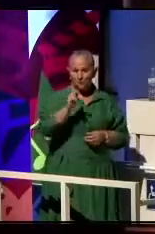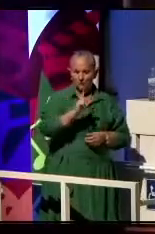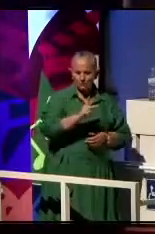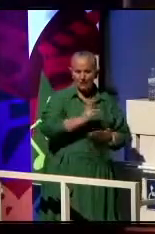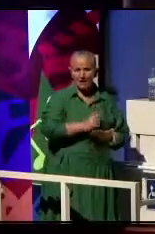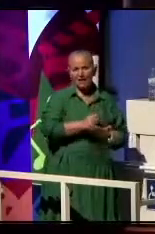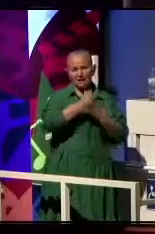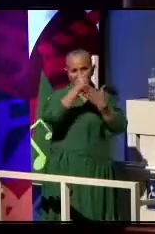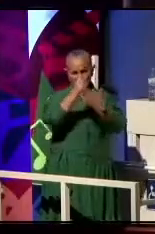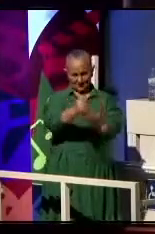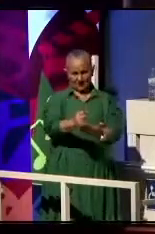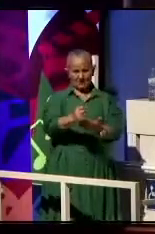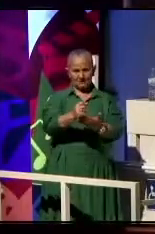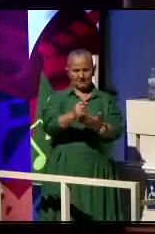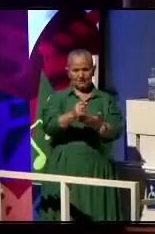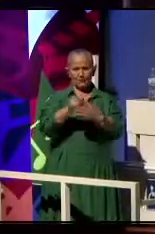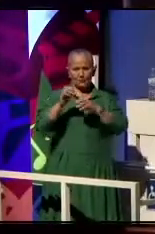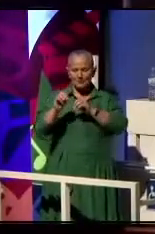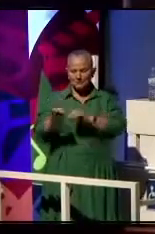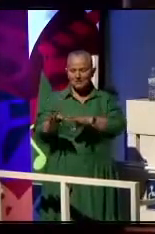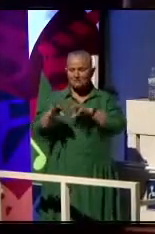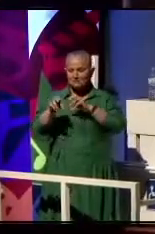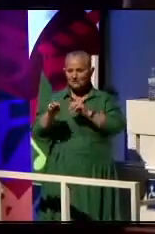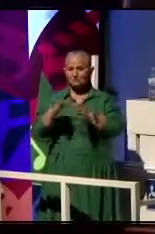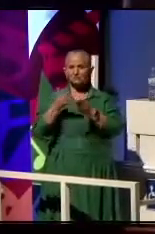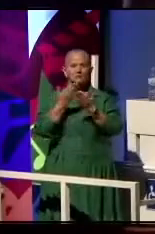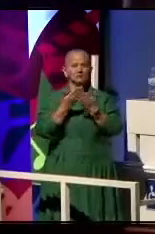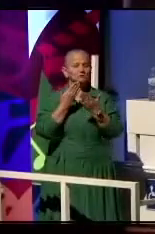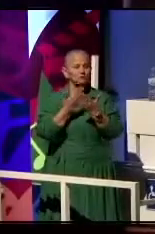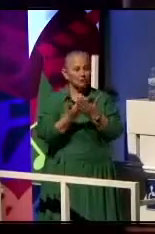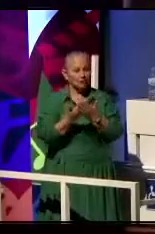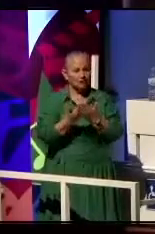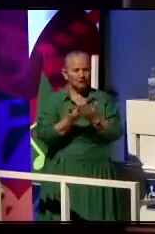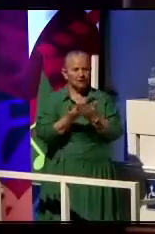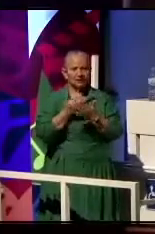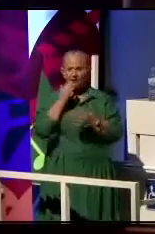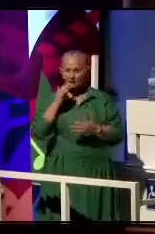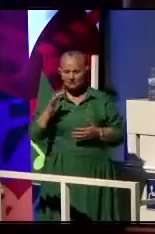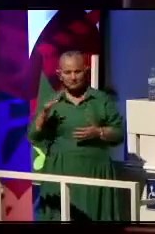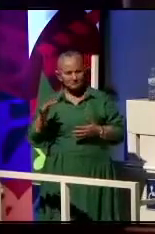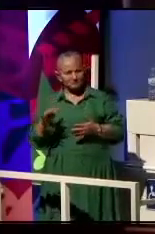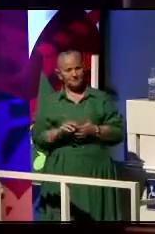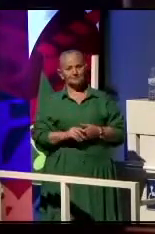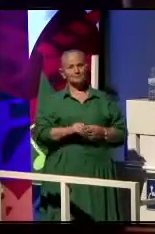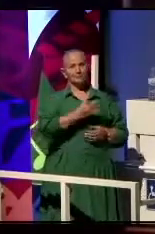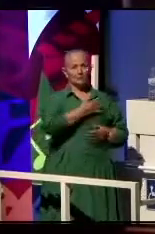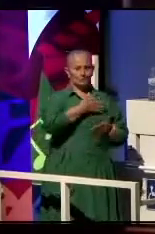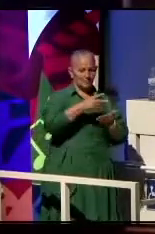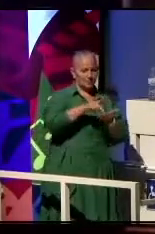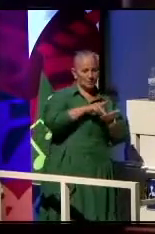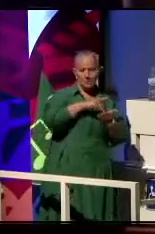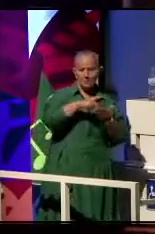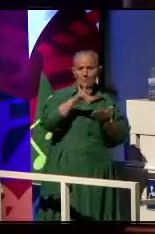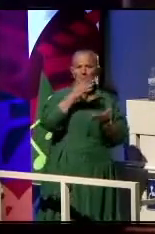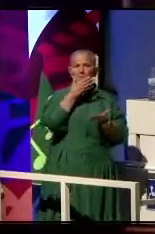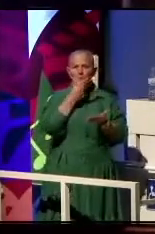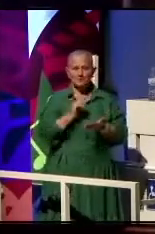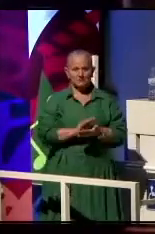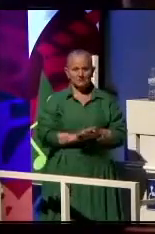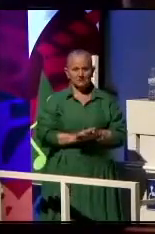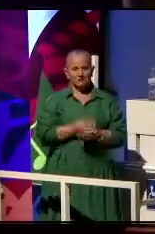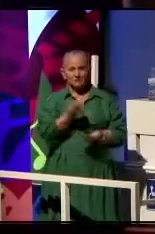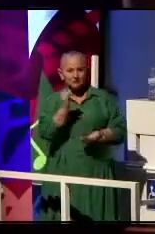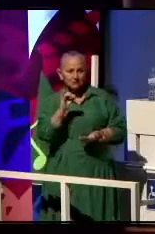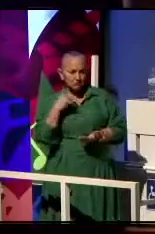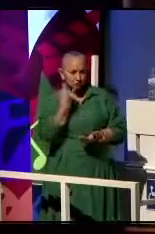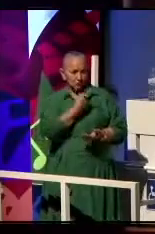levar a educação patrimonial, tendo como fio condutor as canções do Clube da Esquina. Porque, como eu disse, se a gente não fizer esse trabalho de